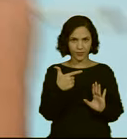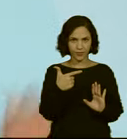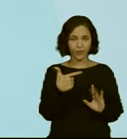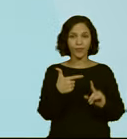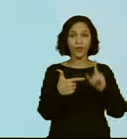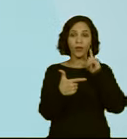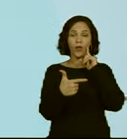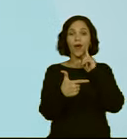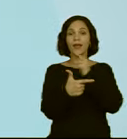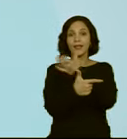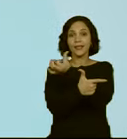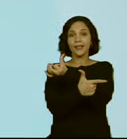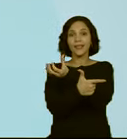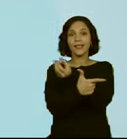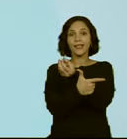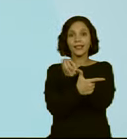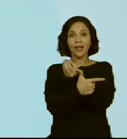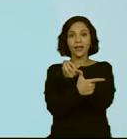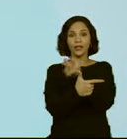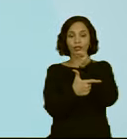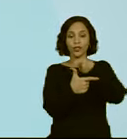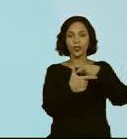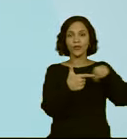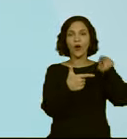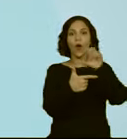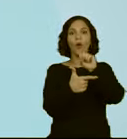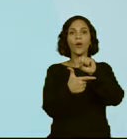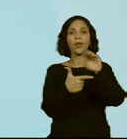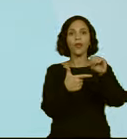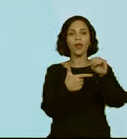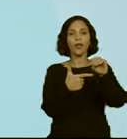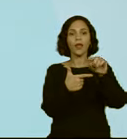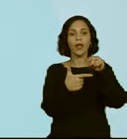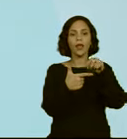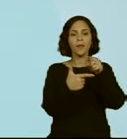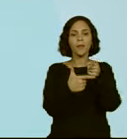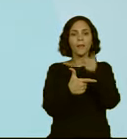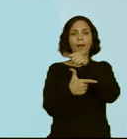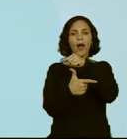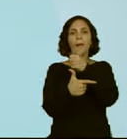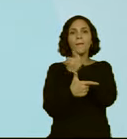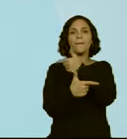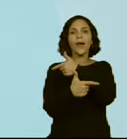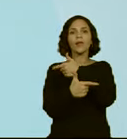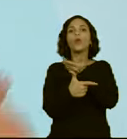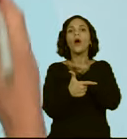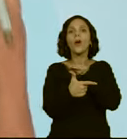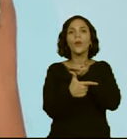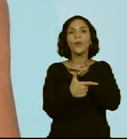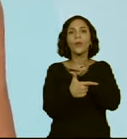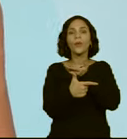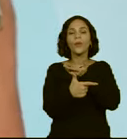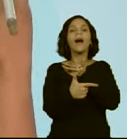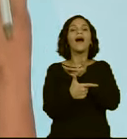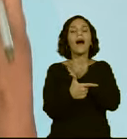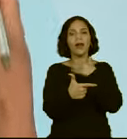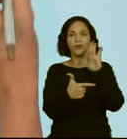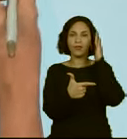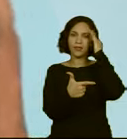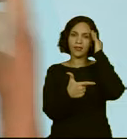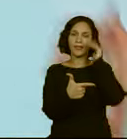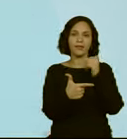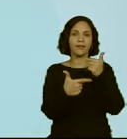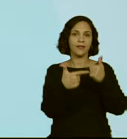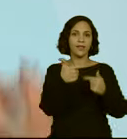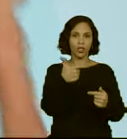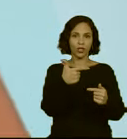600 / 80 qual é o número que multiplicado por 80 fica mais próximo de 600 a gente sabe que